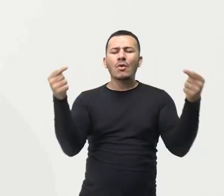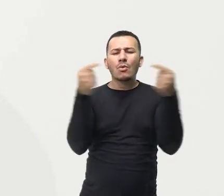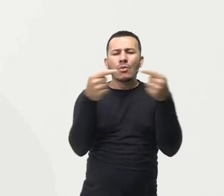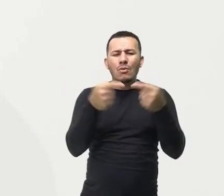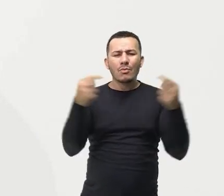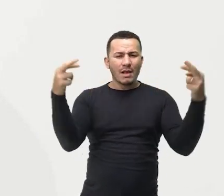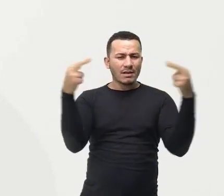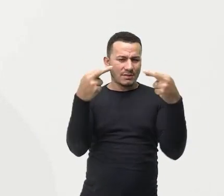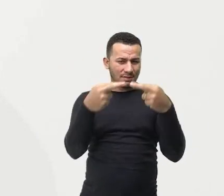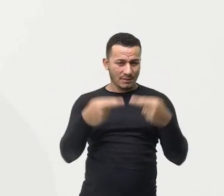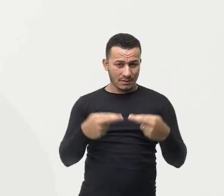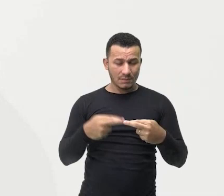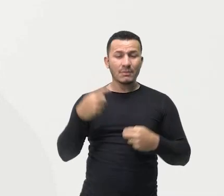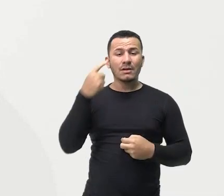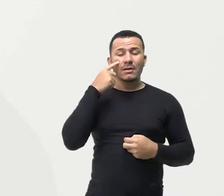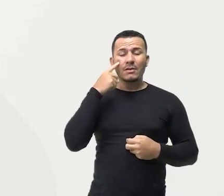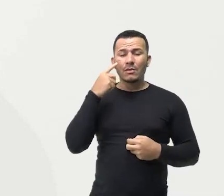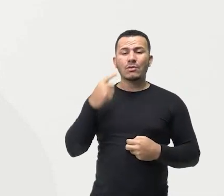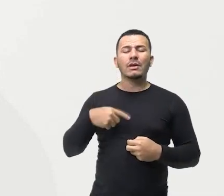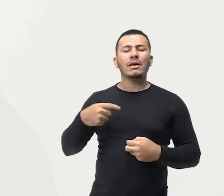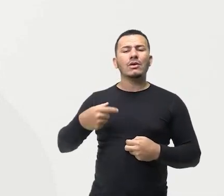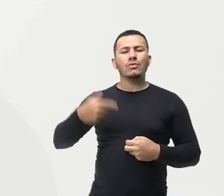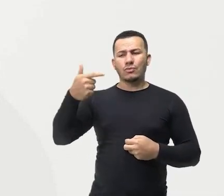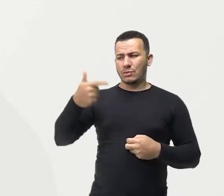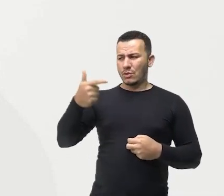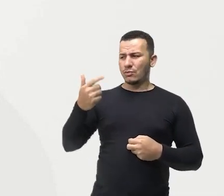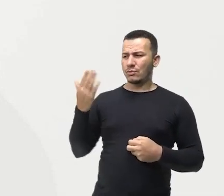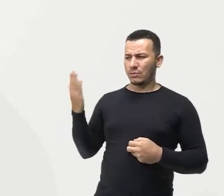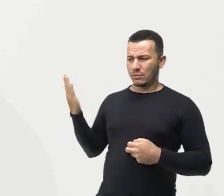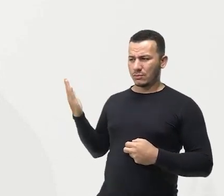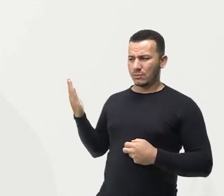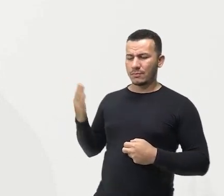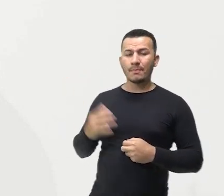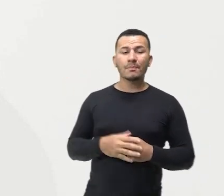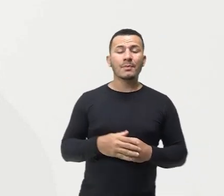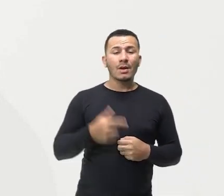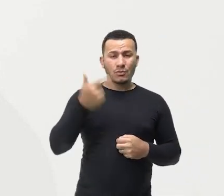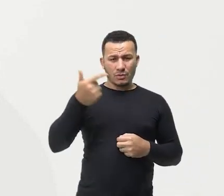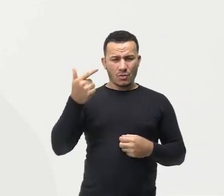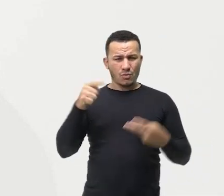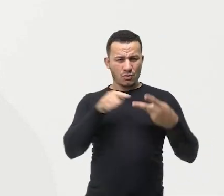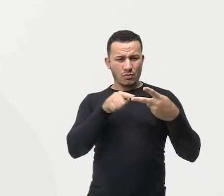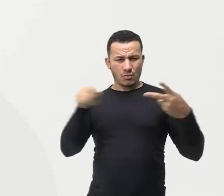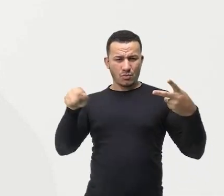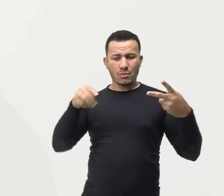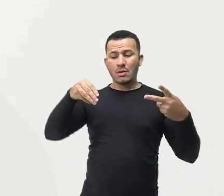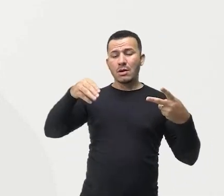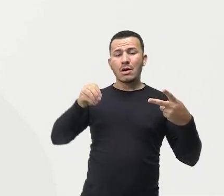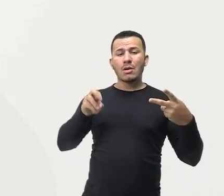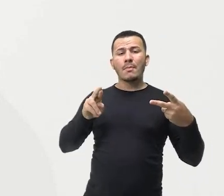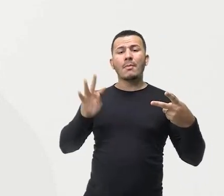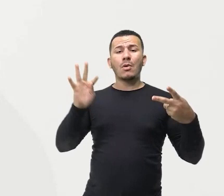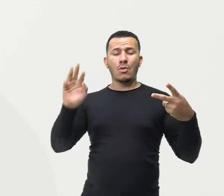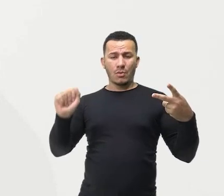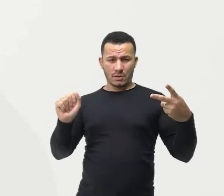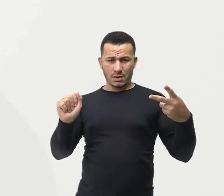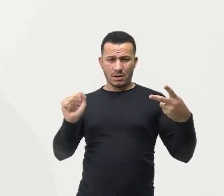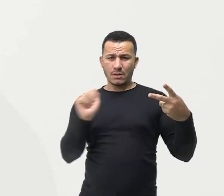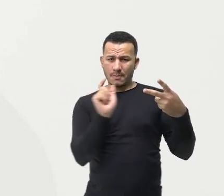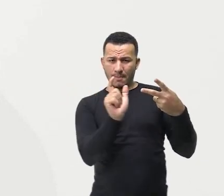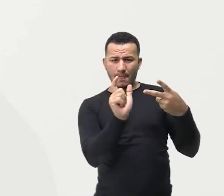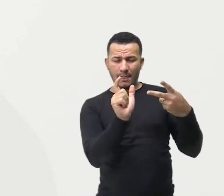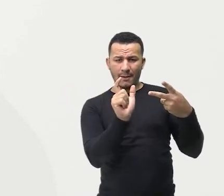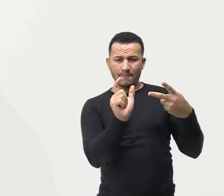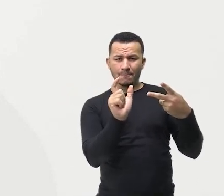por exemplo, nós temos aqui no segundo verso, morta, certo? Essa palavra. Observem a terminação dela. E